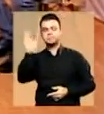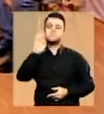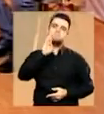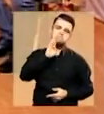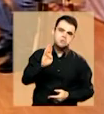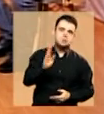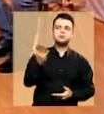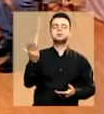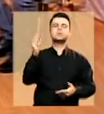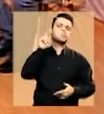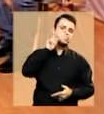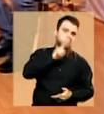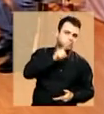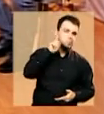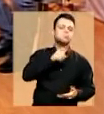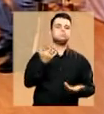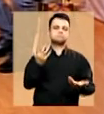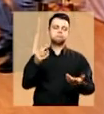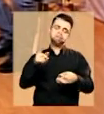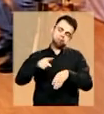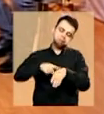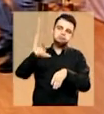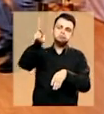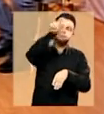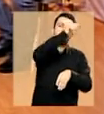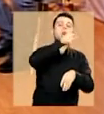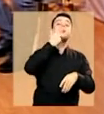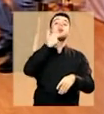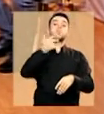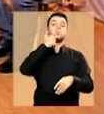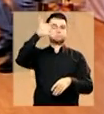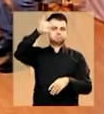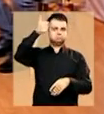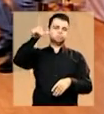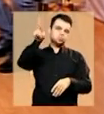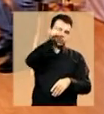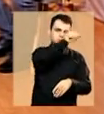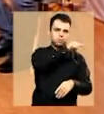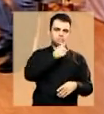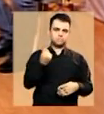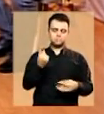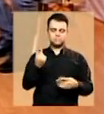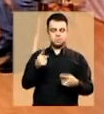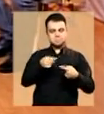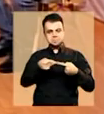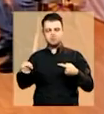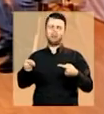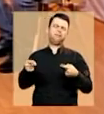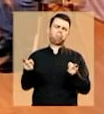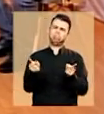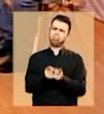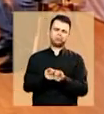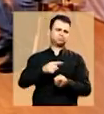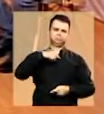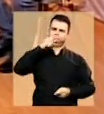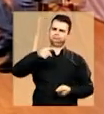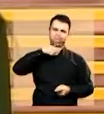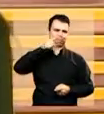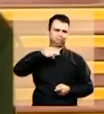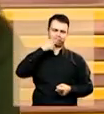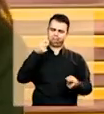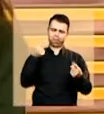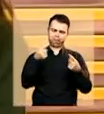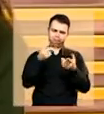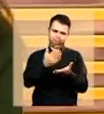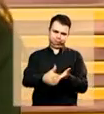Bélgica, Estados Unidos. Então, você escolhe o idioma que você quer fazer e a gente não vende 1 semana porque é muito pouco, não faz sentido.